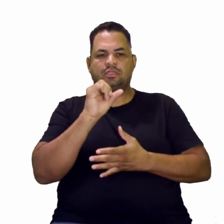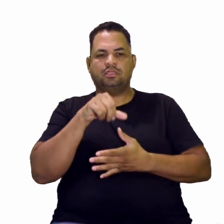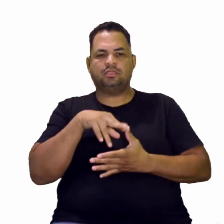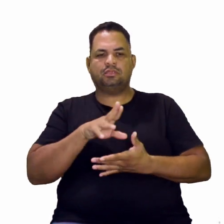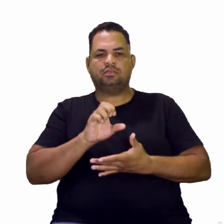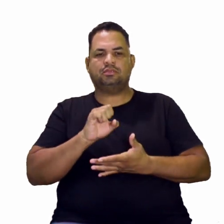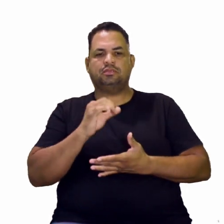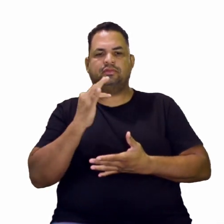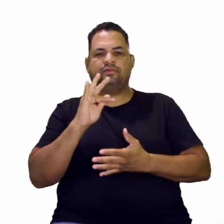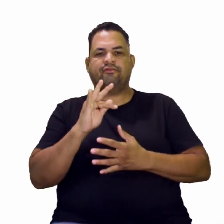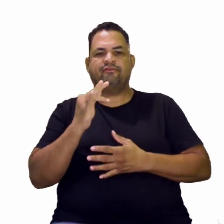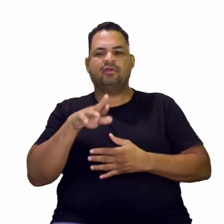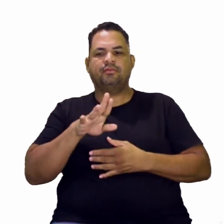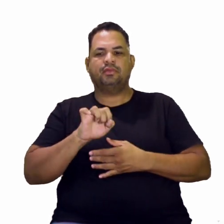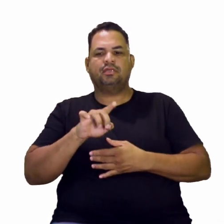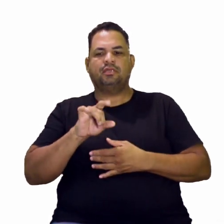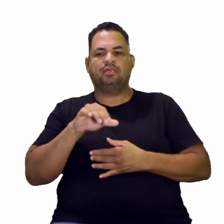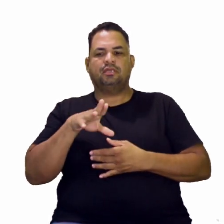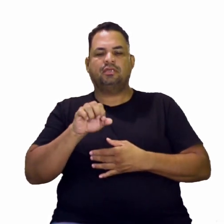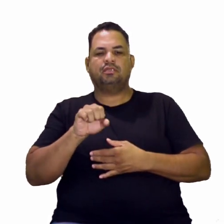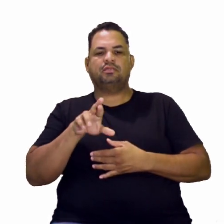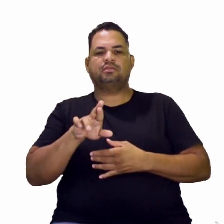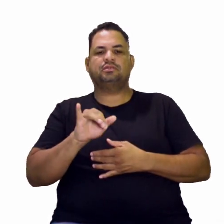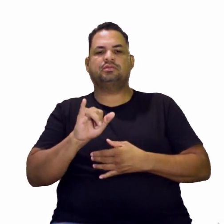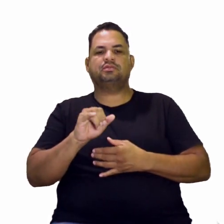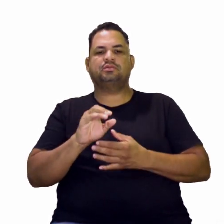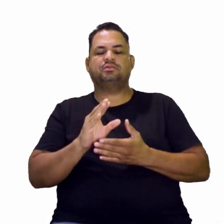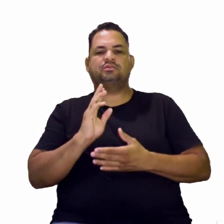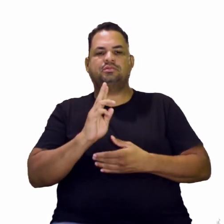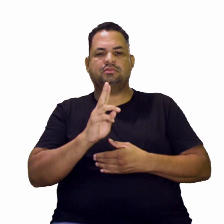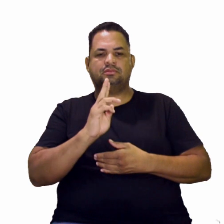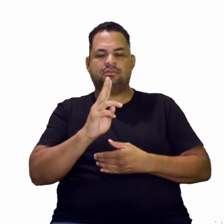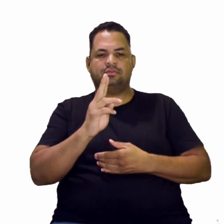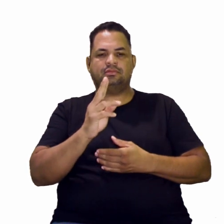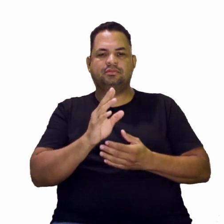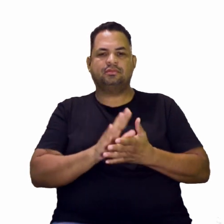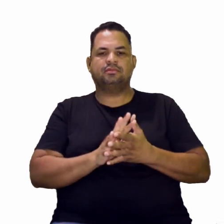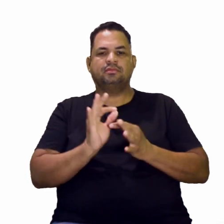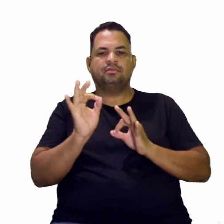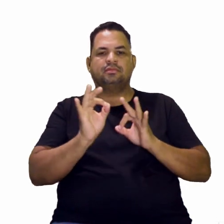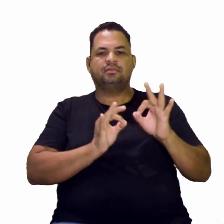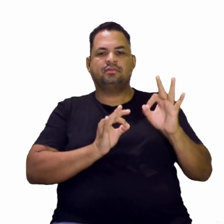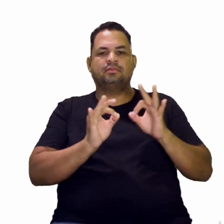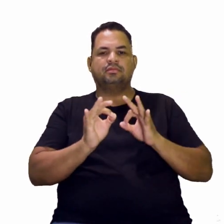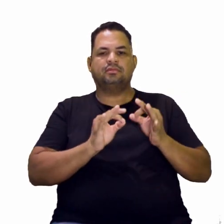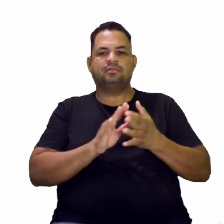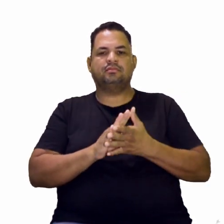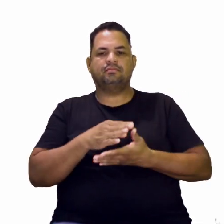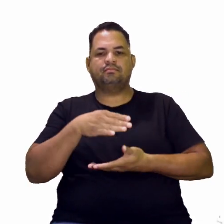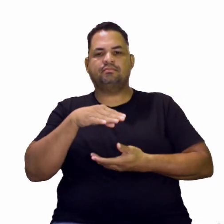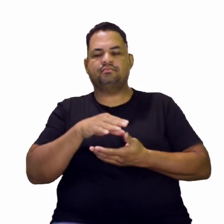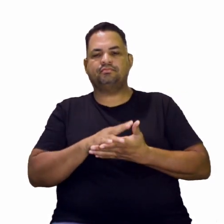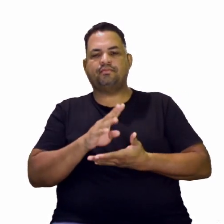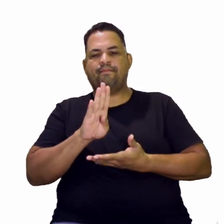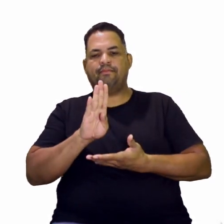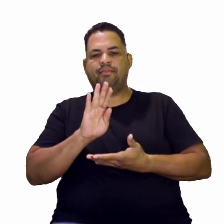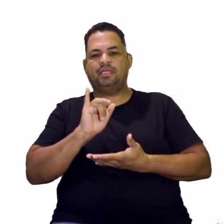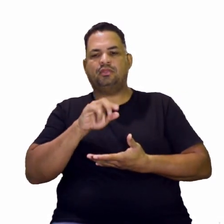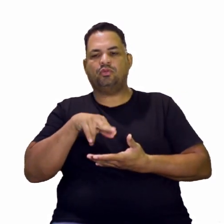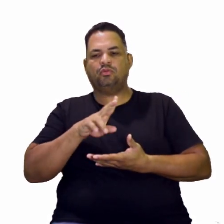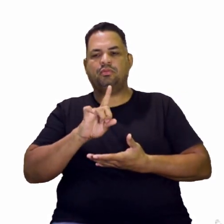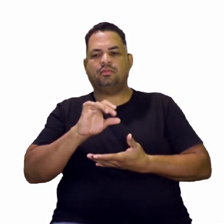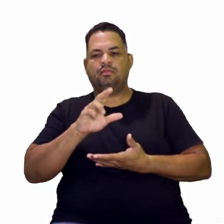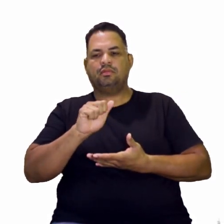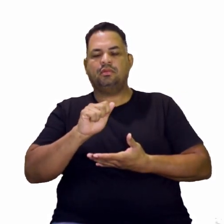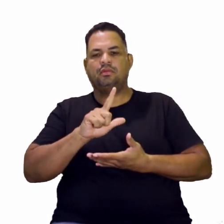Canis familiaris. Sempre é de um formato binomial. O que seria